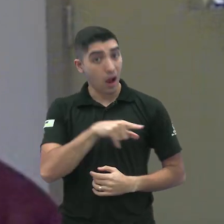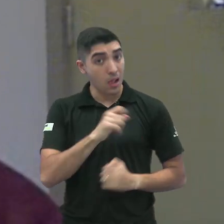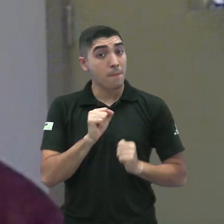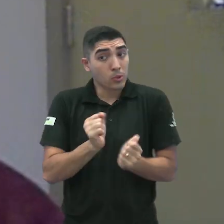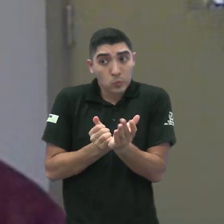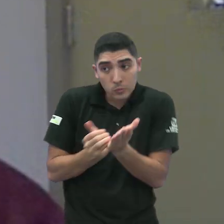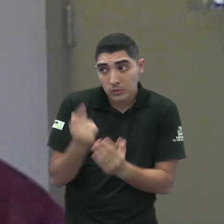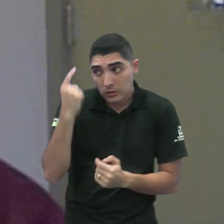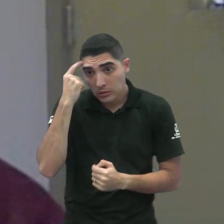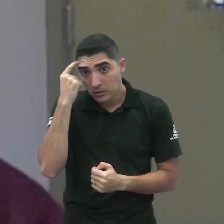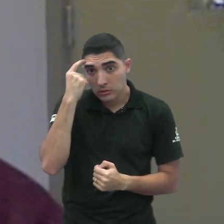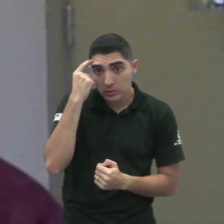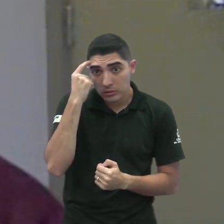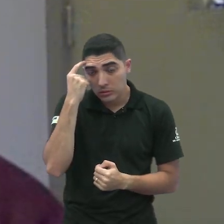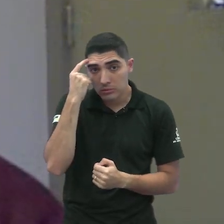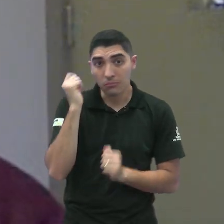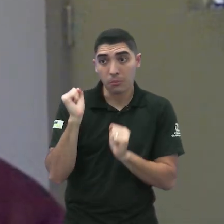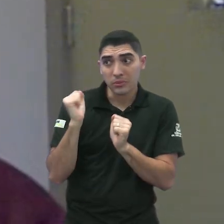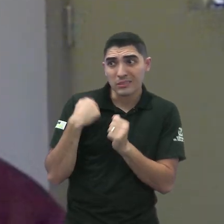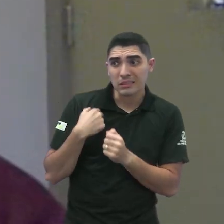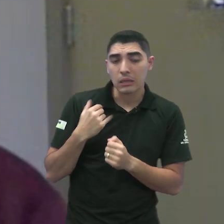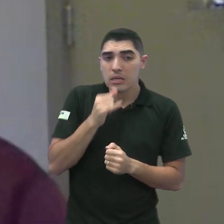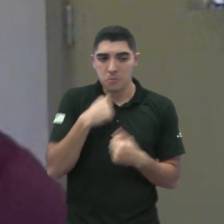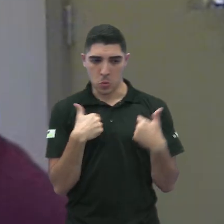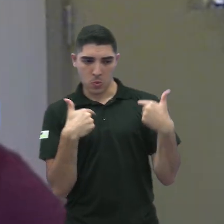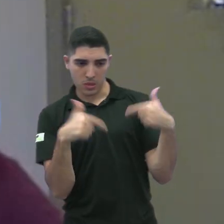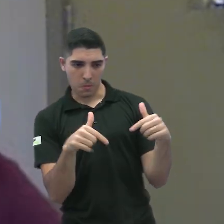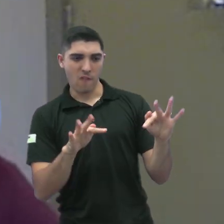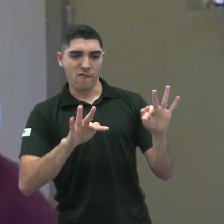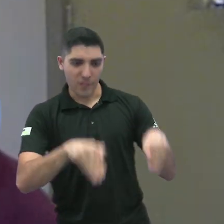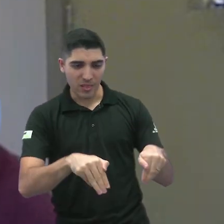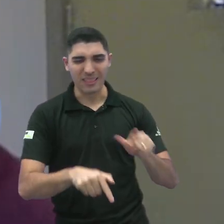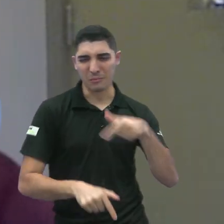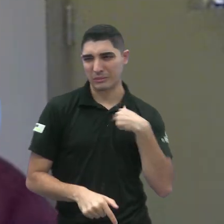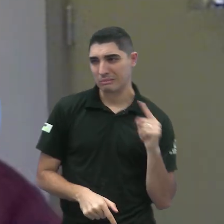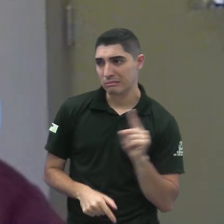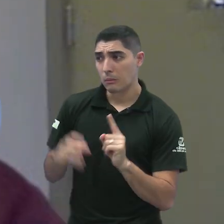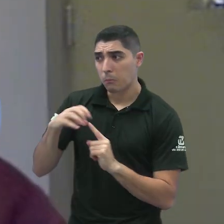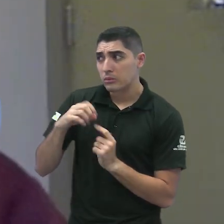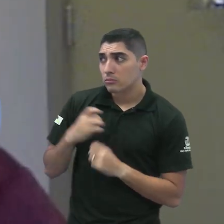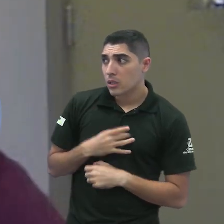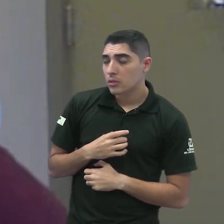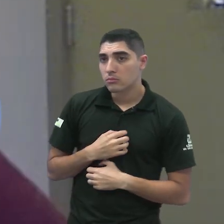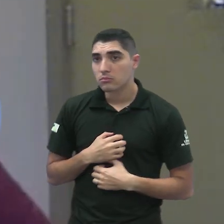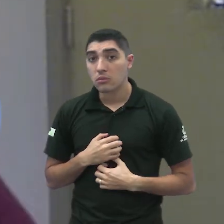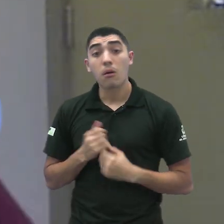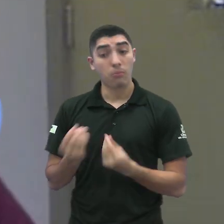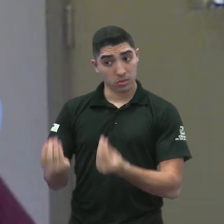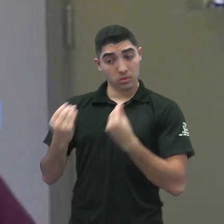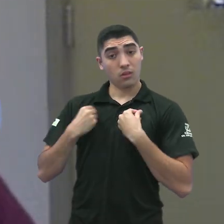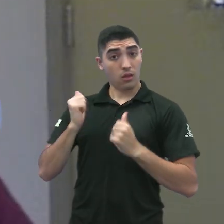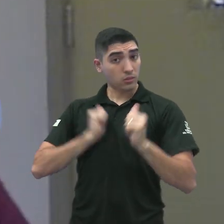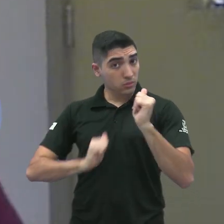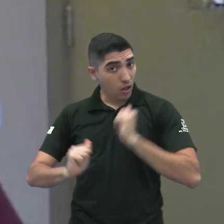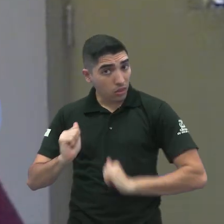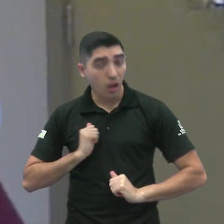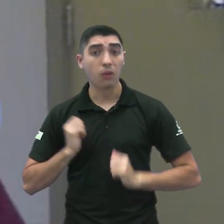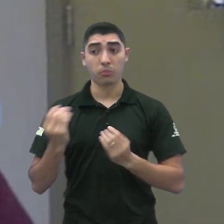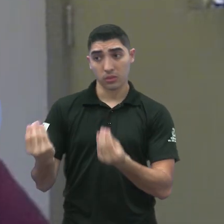gatilhos emocionais, né? Uma preocupação, como é que vai ser eu saindo do trabalho? Então, nem sempre é